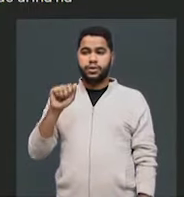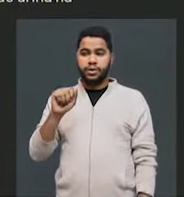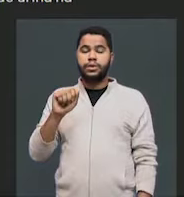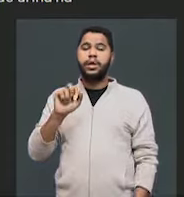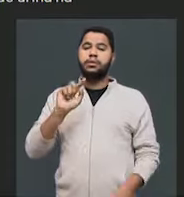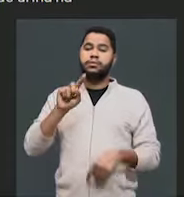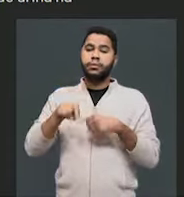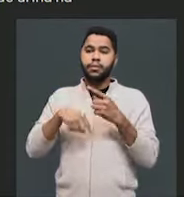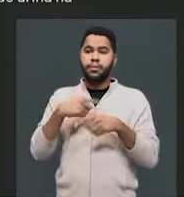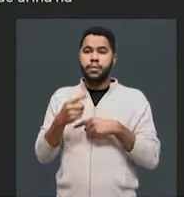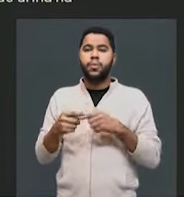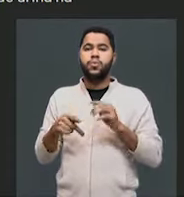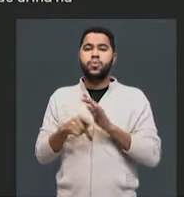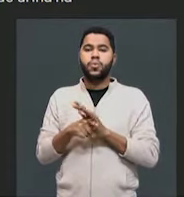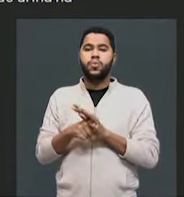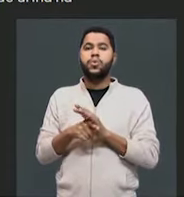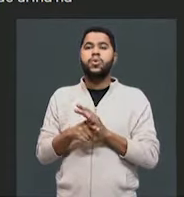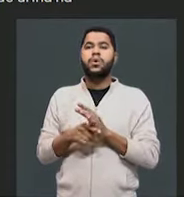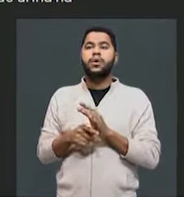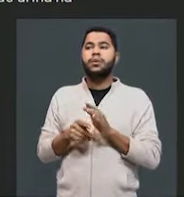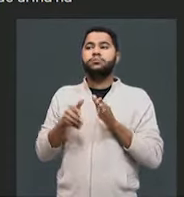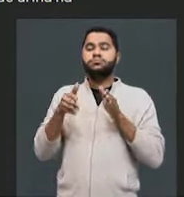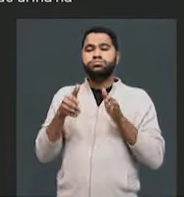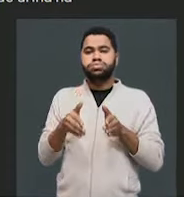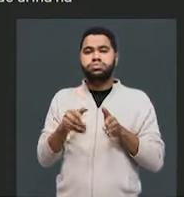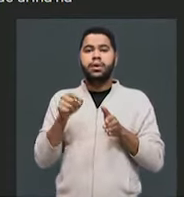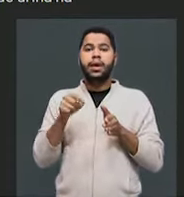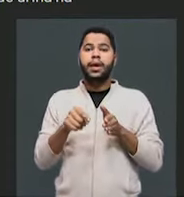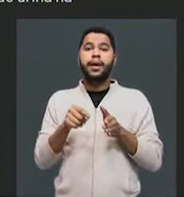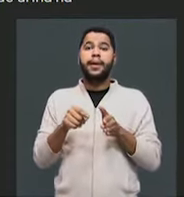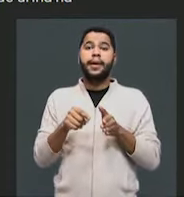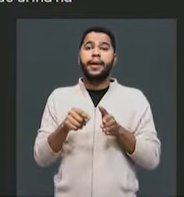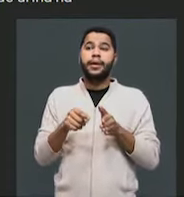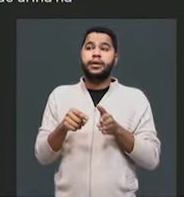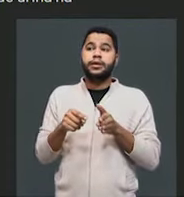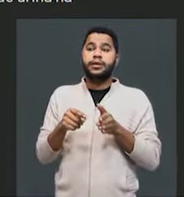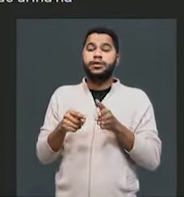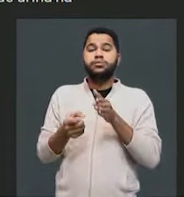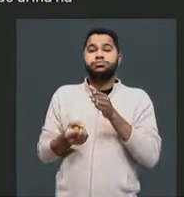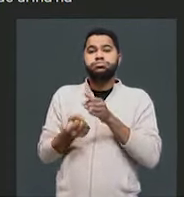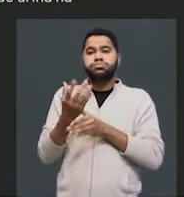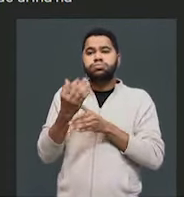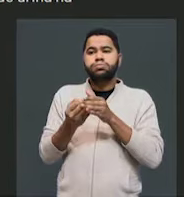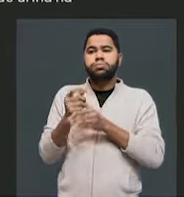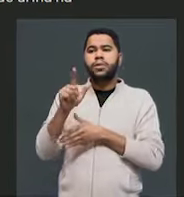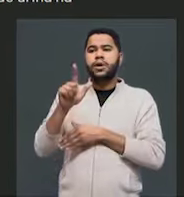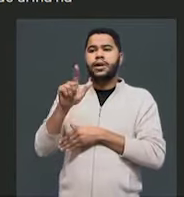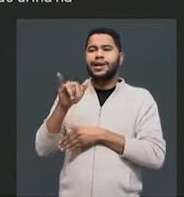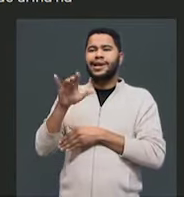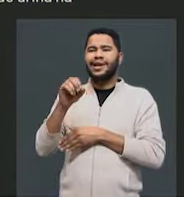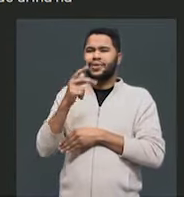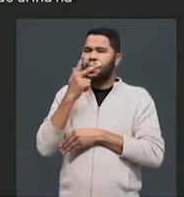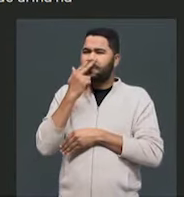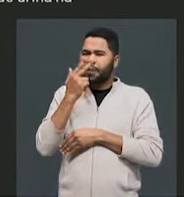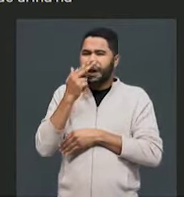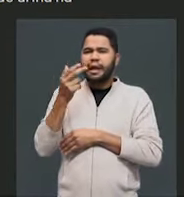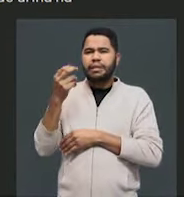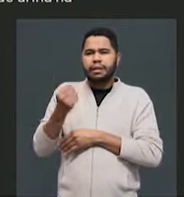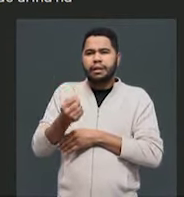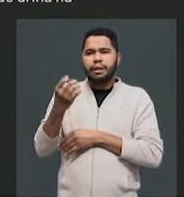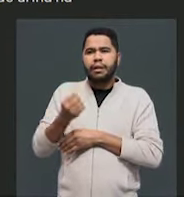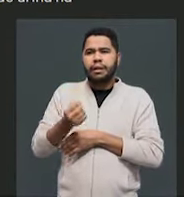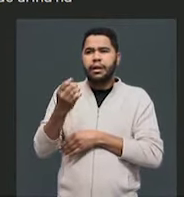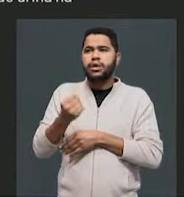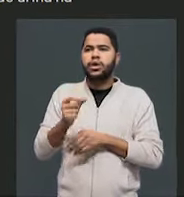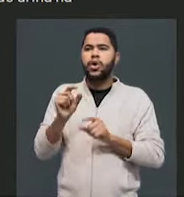ali pela glândula seminal, ele chega na próstata. É uma glândula produtora de um líquido de aspecto leitoso. Ela